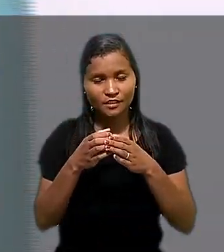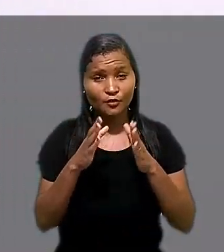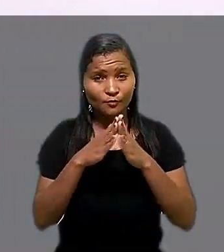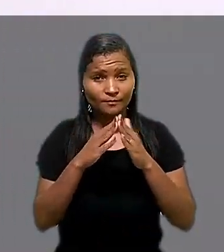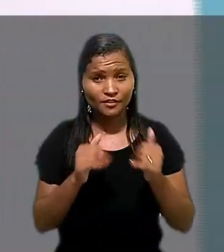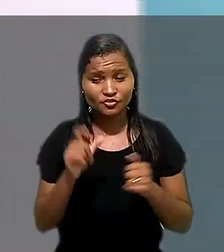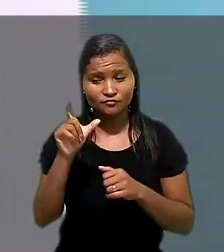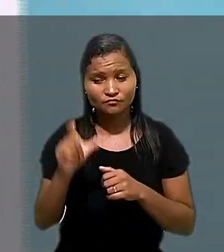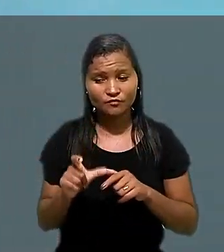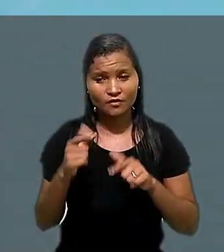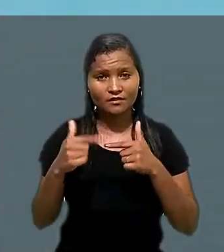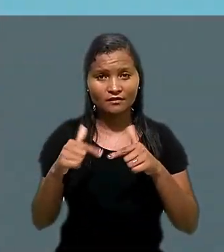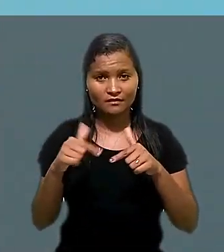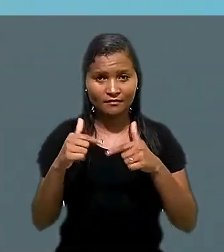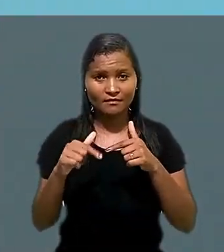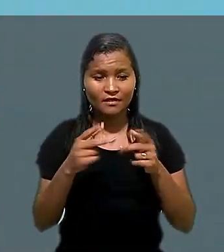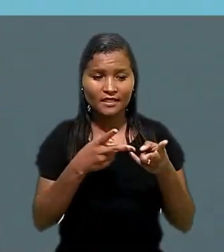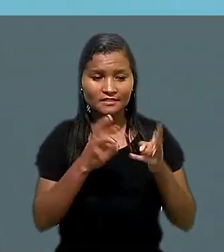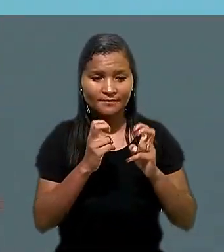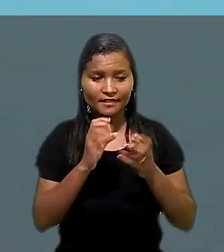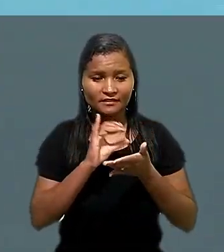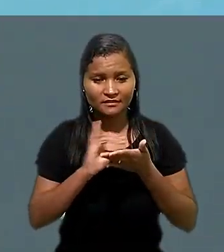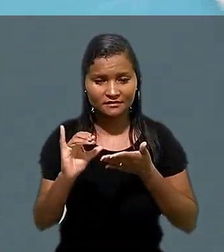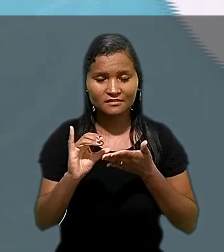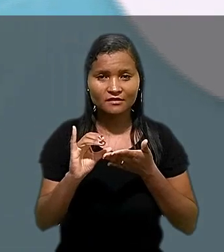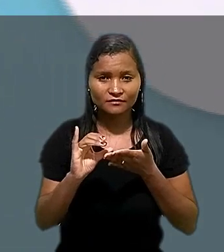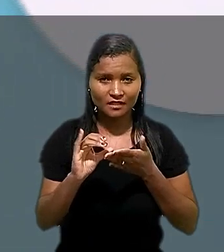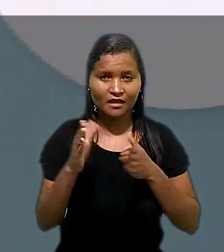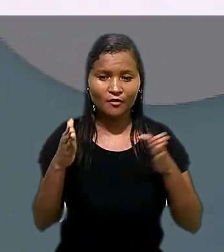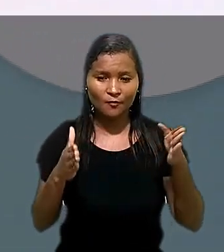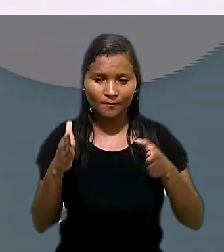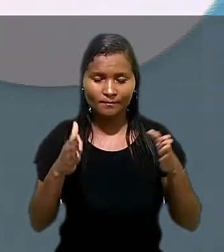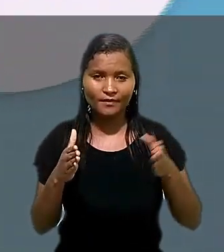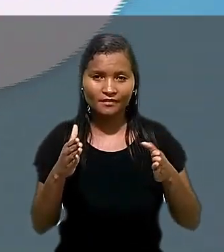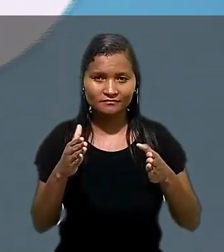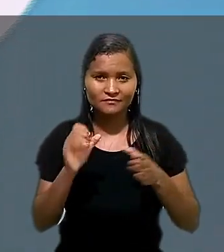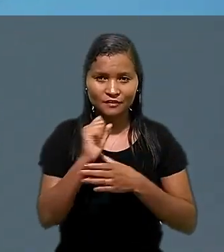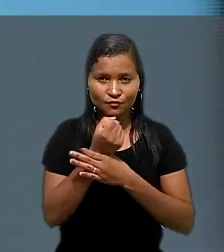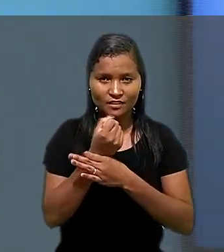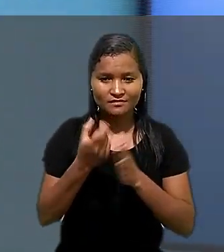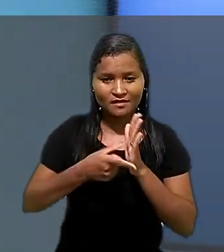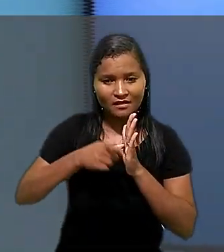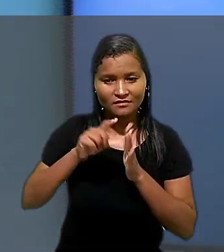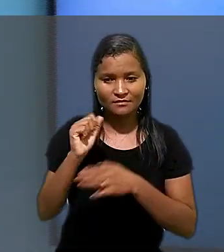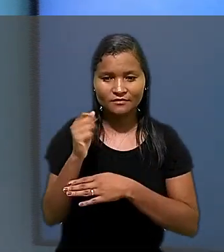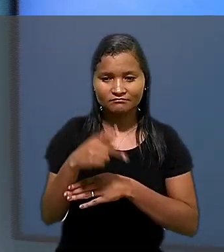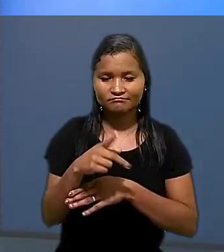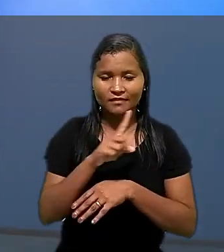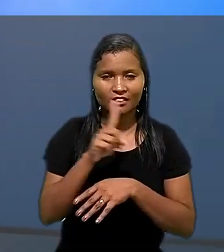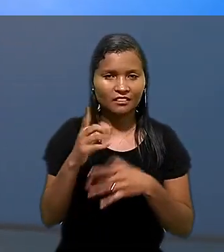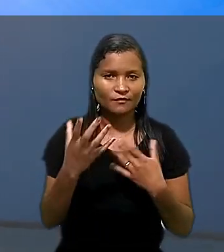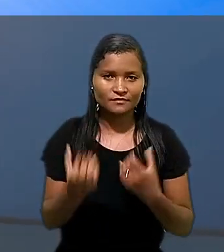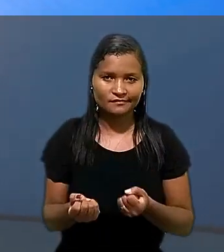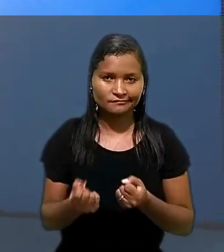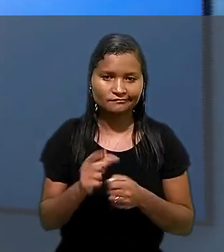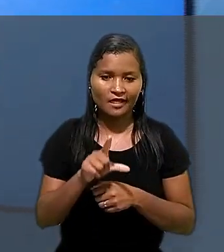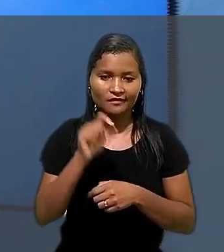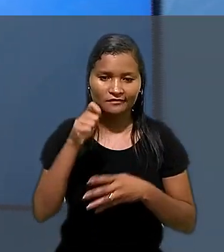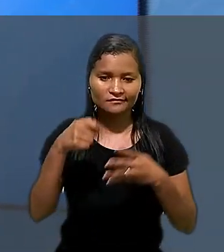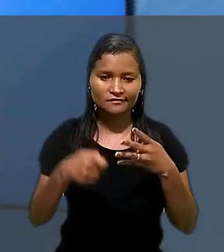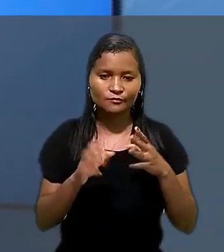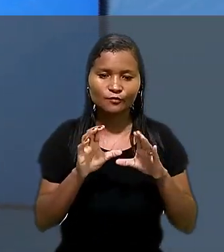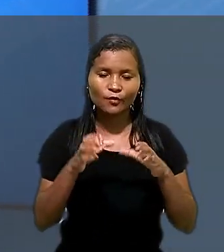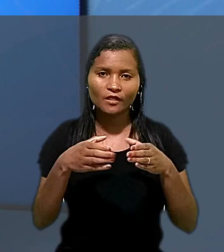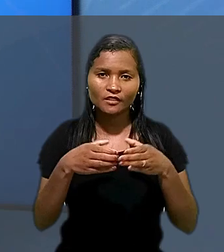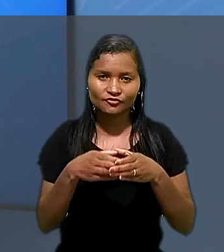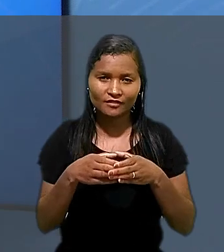pedido de um trabalhador para receber indenização referente ao período de estabilidade pré-aposentadoria foi negado. A decisão do colegiado